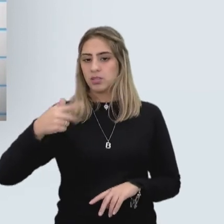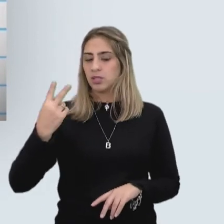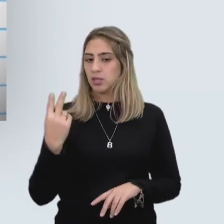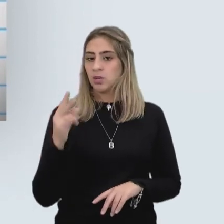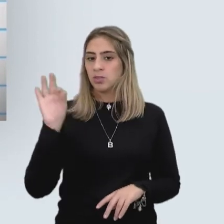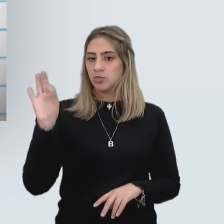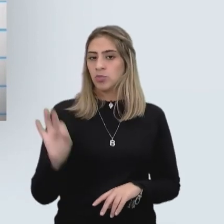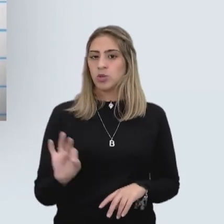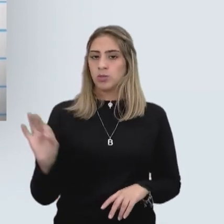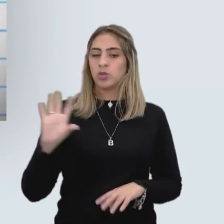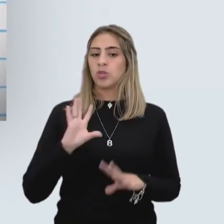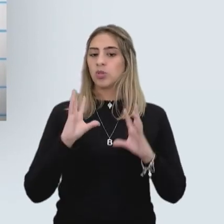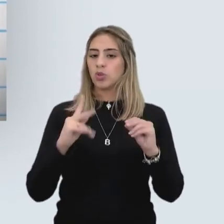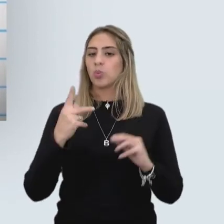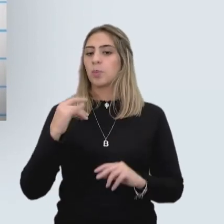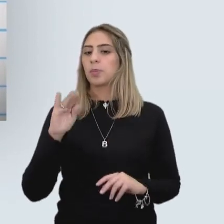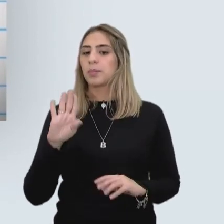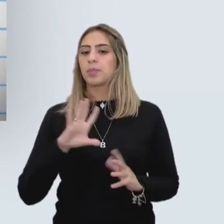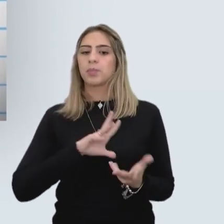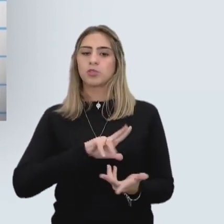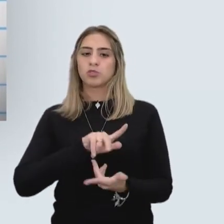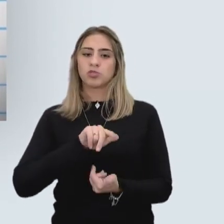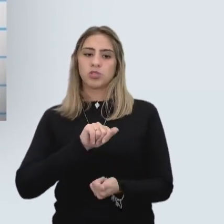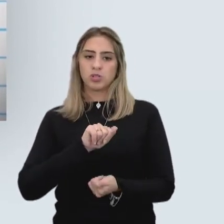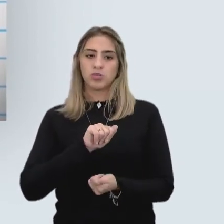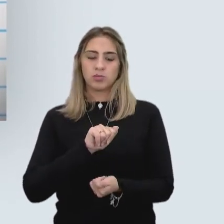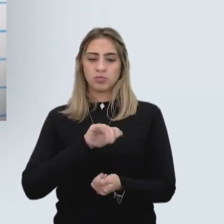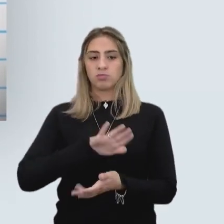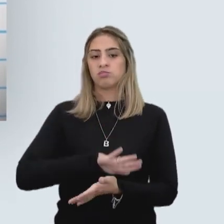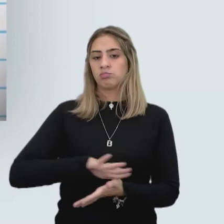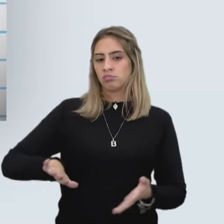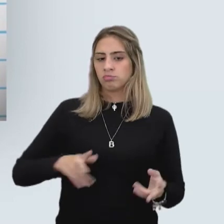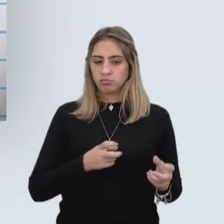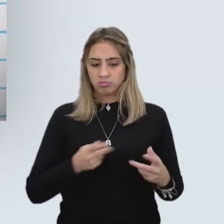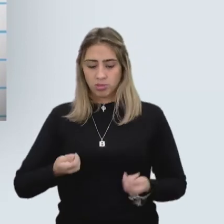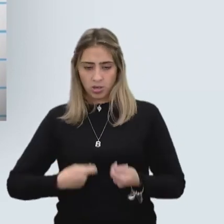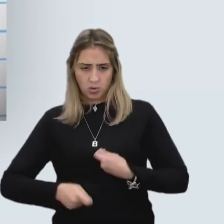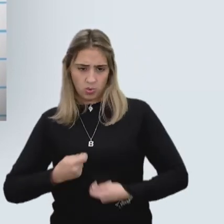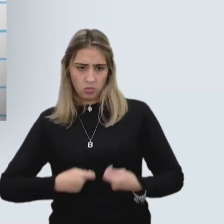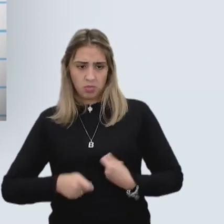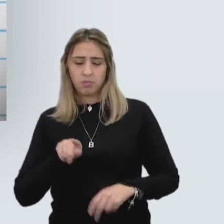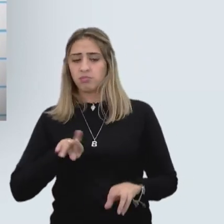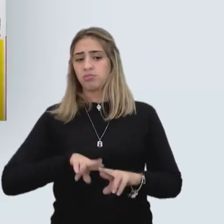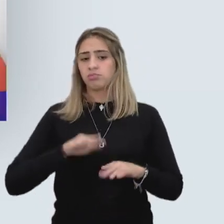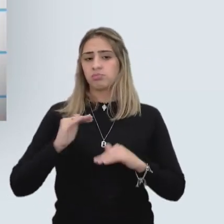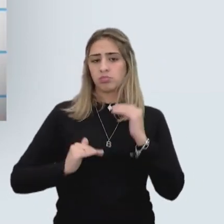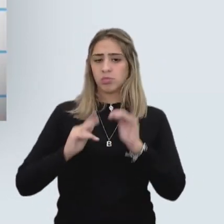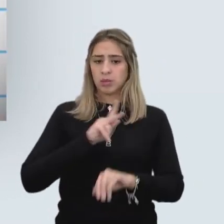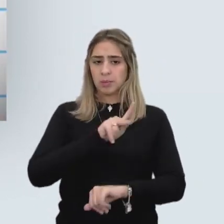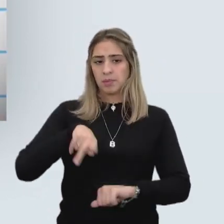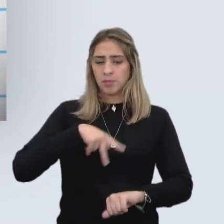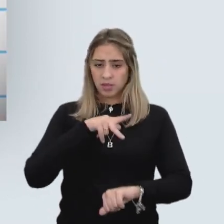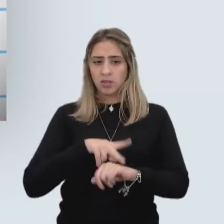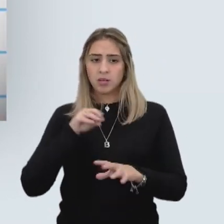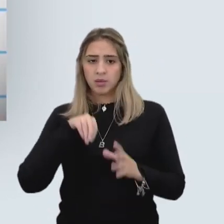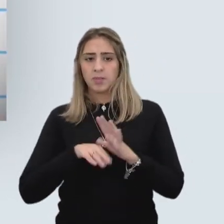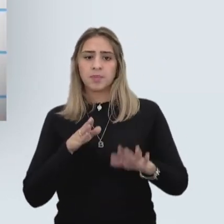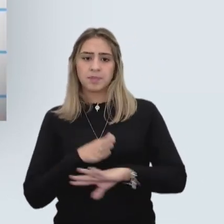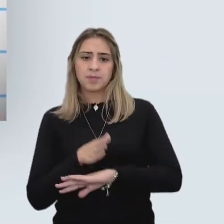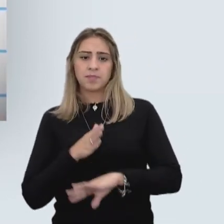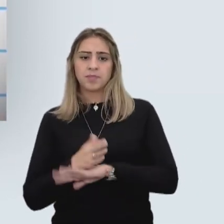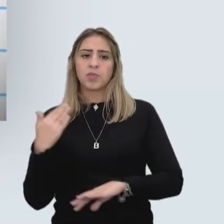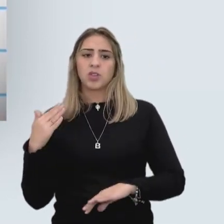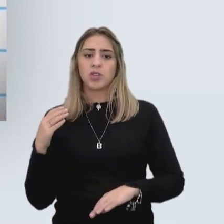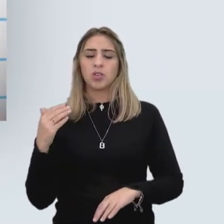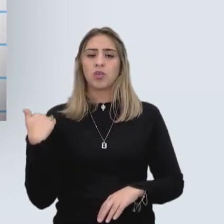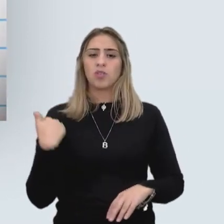51,72% de todo o PIB mundial. Deixando de lado os aspectos econômicos, a desigualdade entre países também envolve a participação na governança